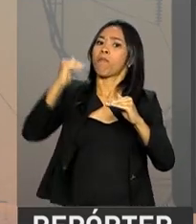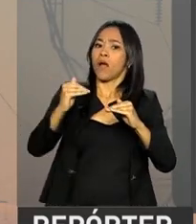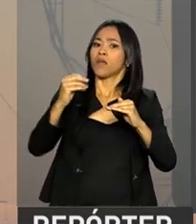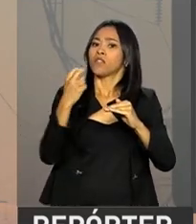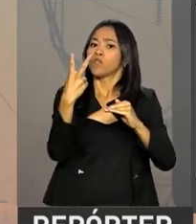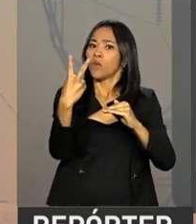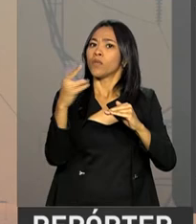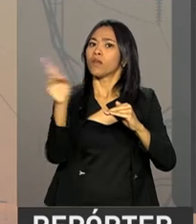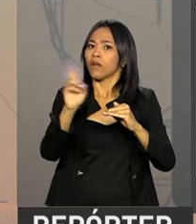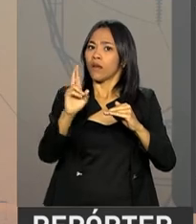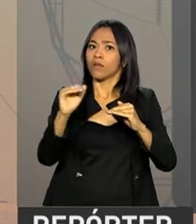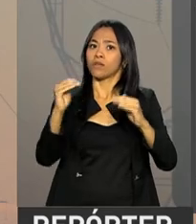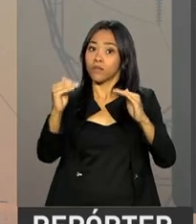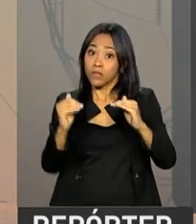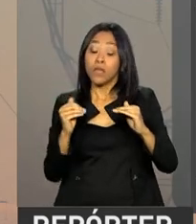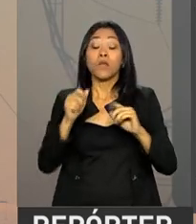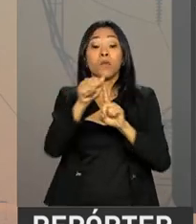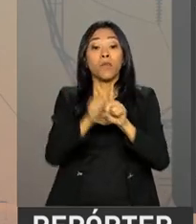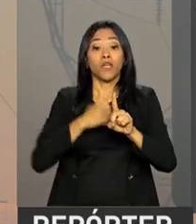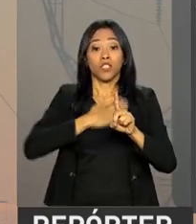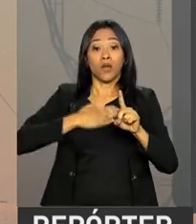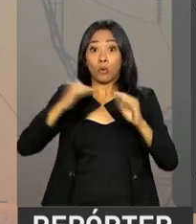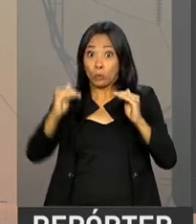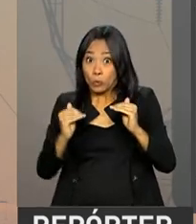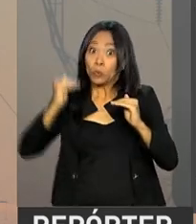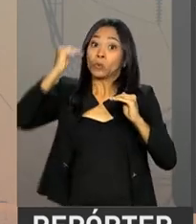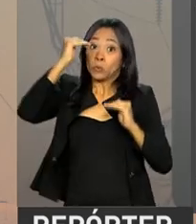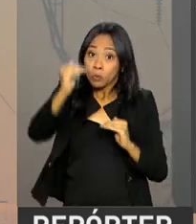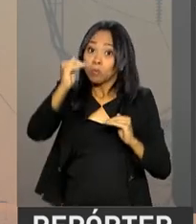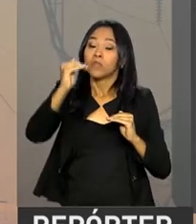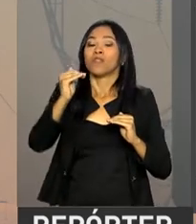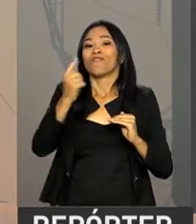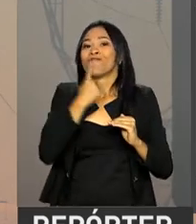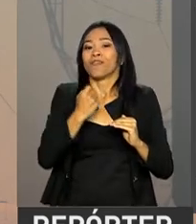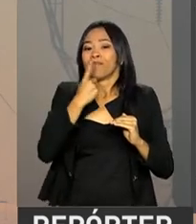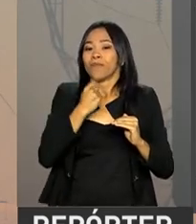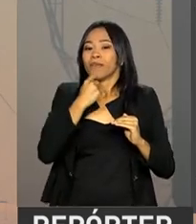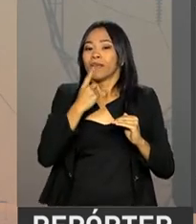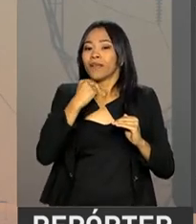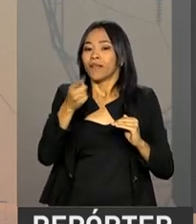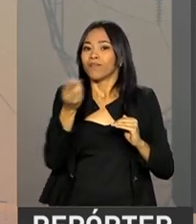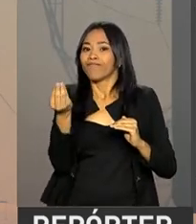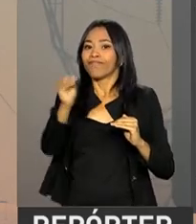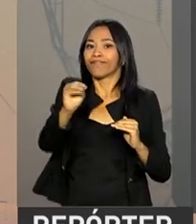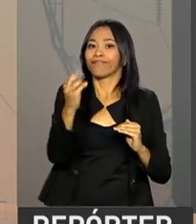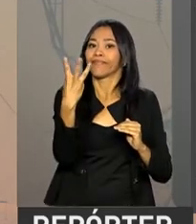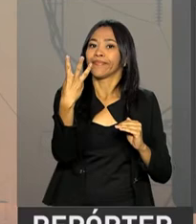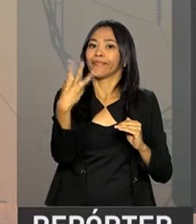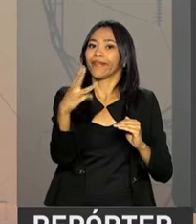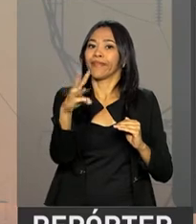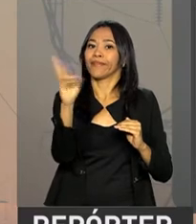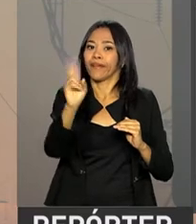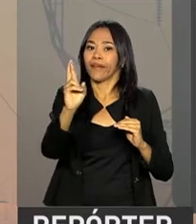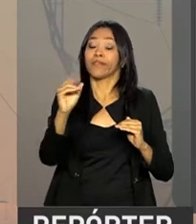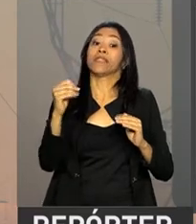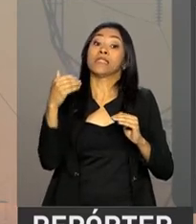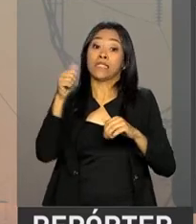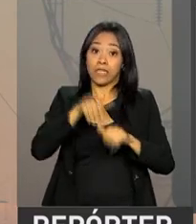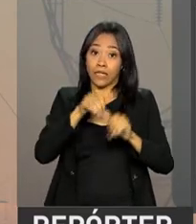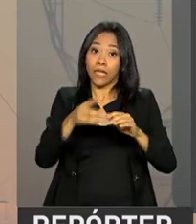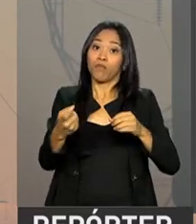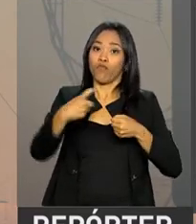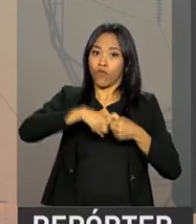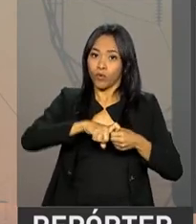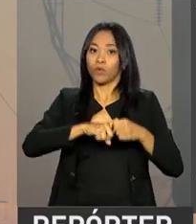kilowatts hora em agosto foi para vermelha patamar 11 com acréscimo de 3 reais em setembro voltou